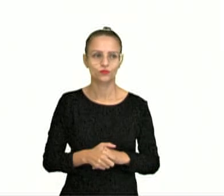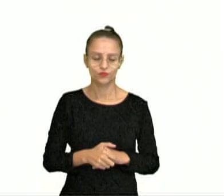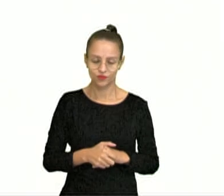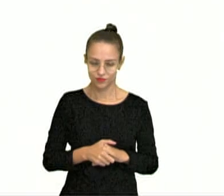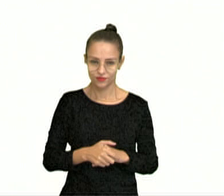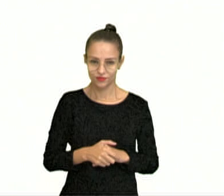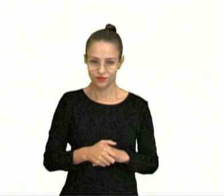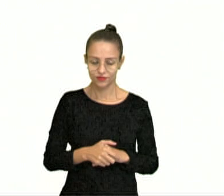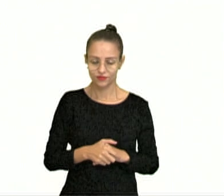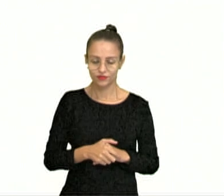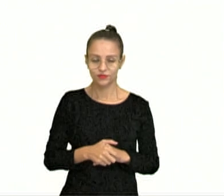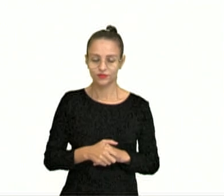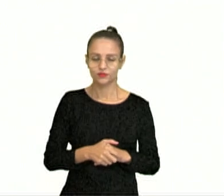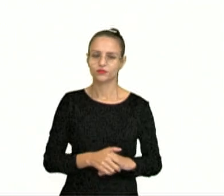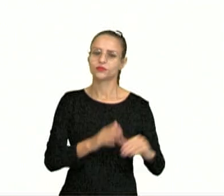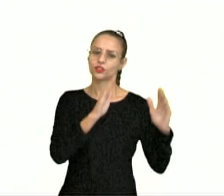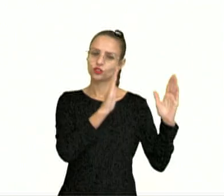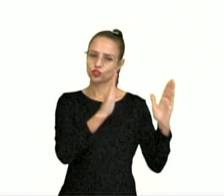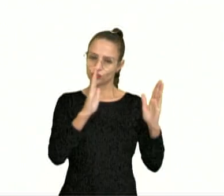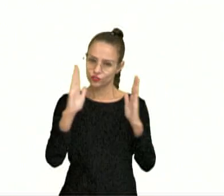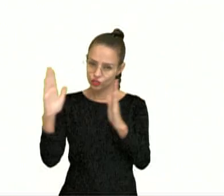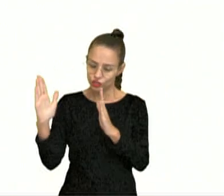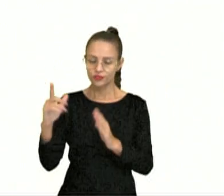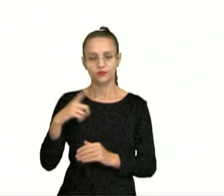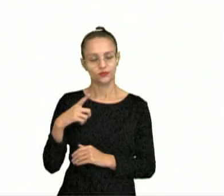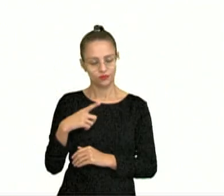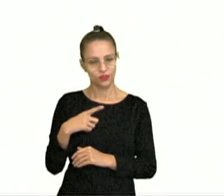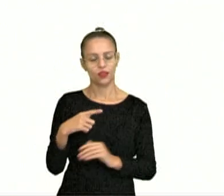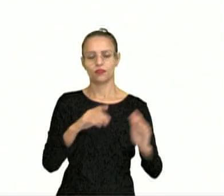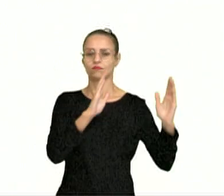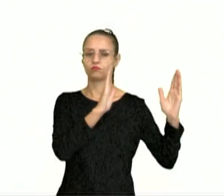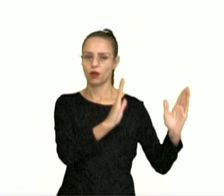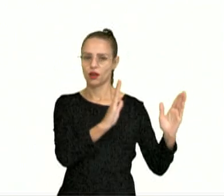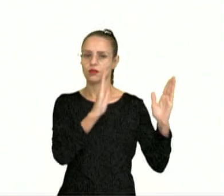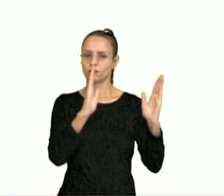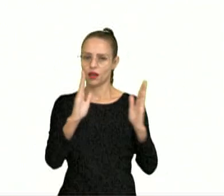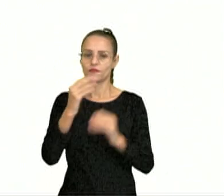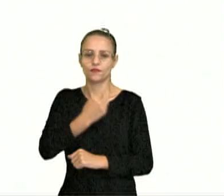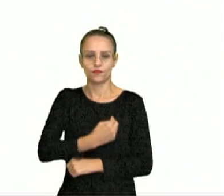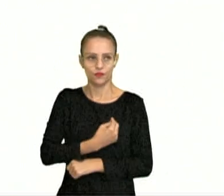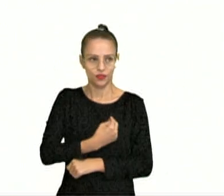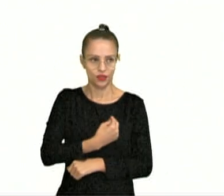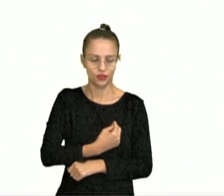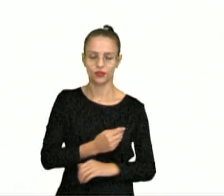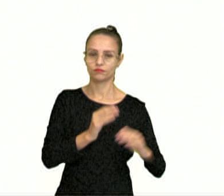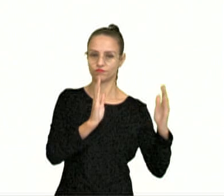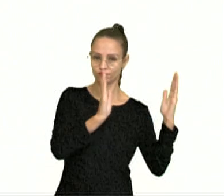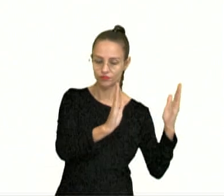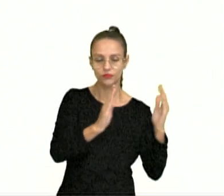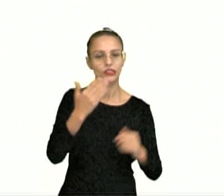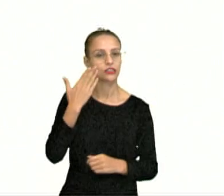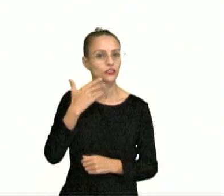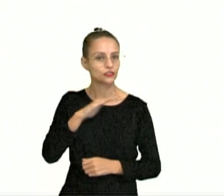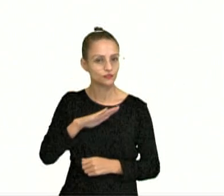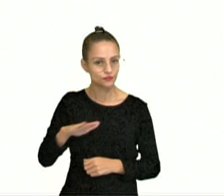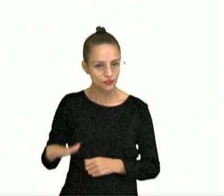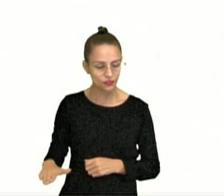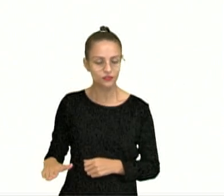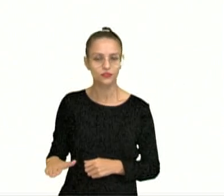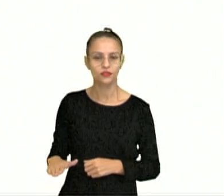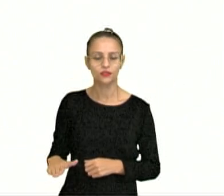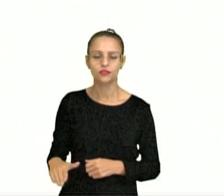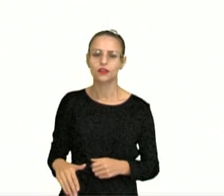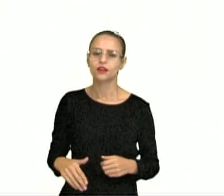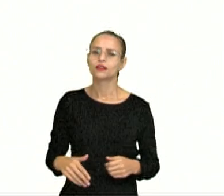Costumamos dividir os períodos da vida humana em fases. Que fases são essas? A infância, então, lá